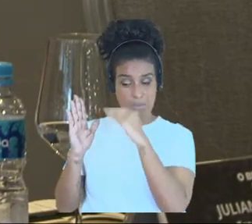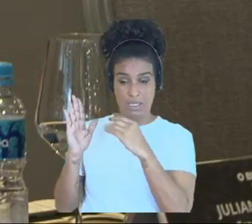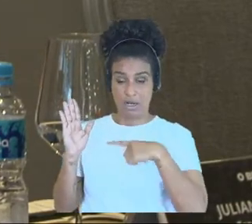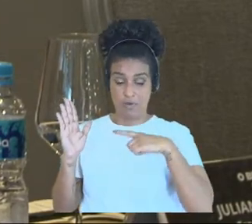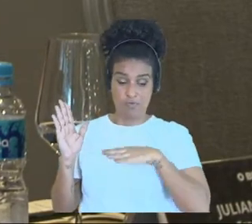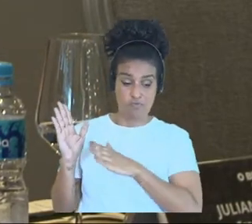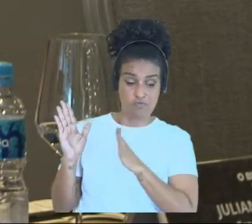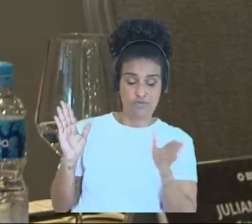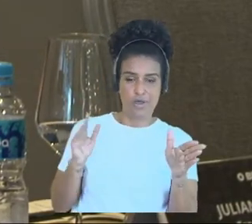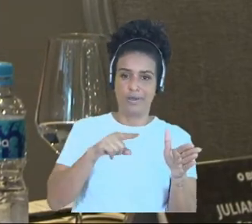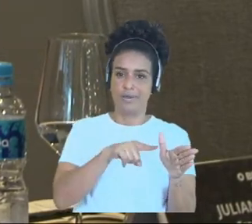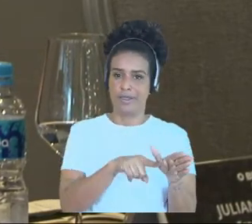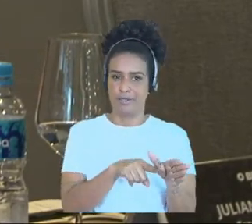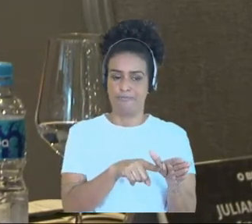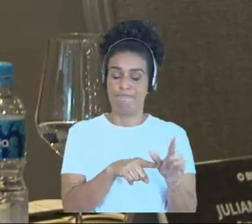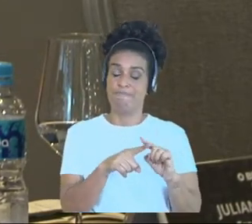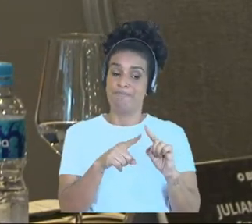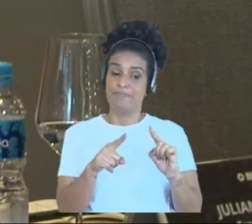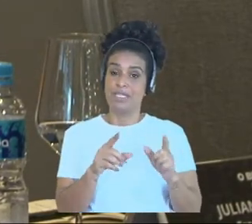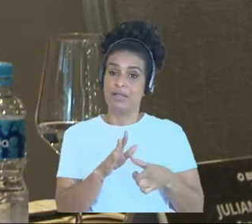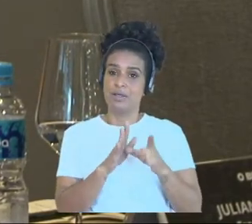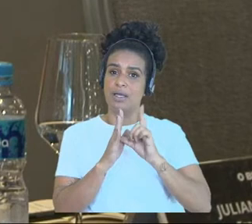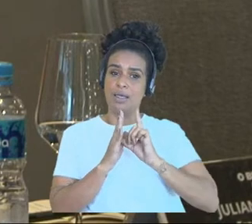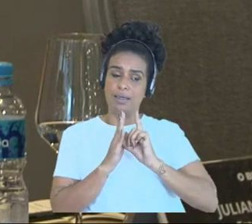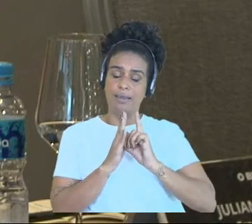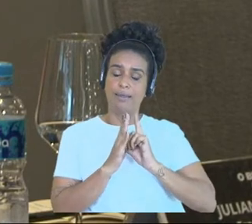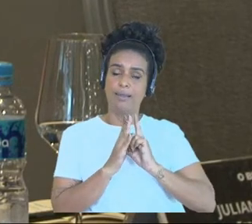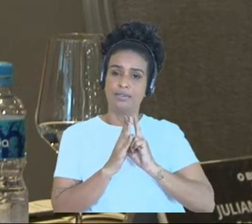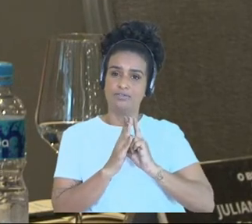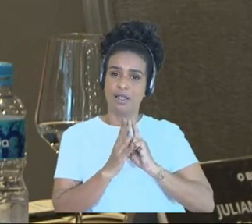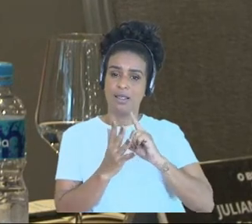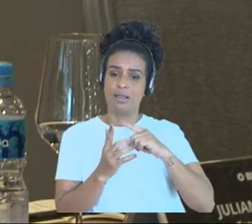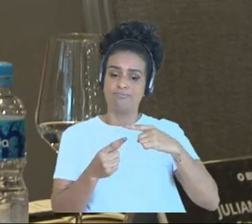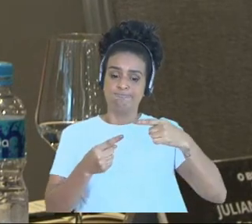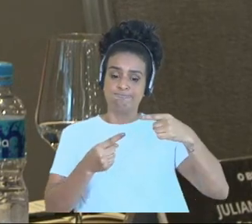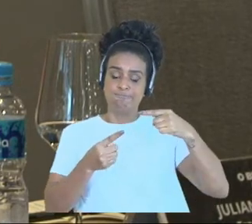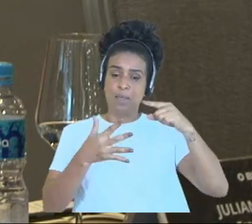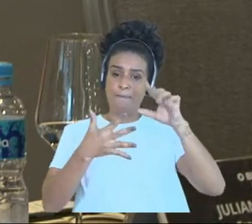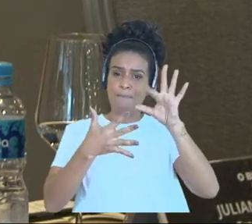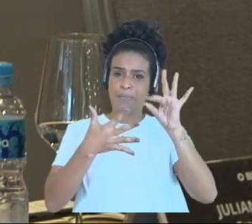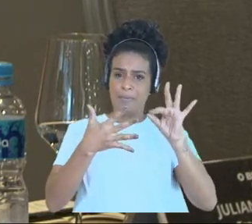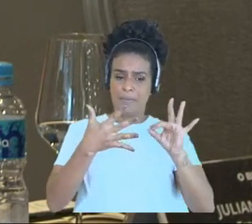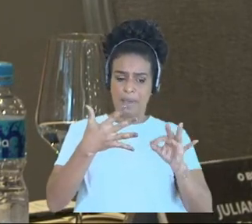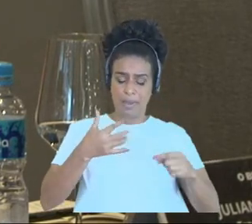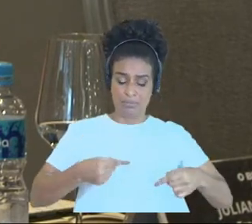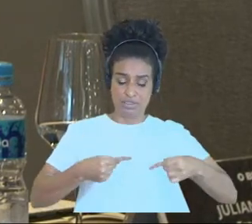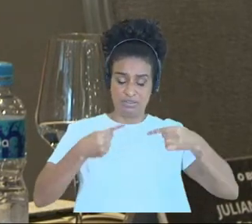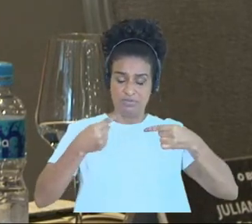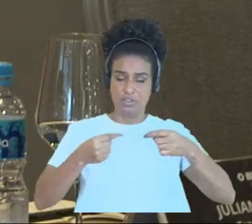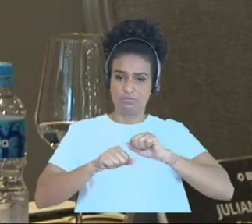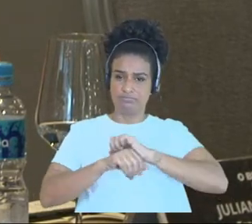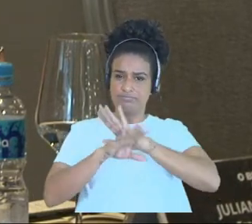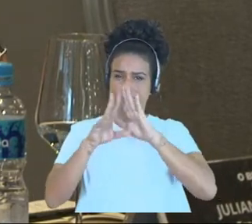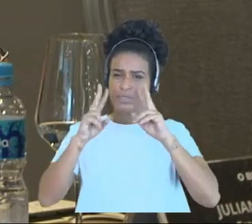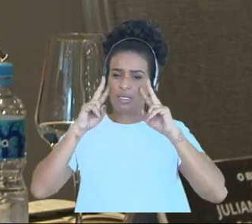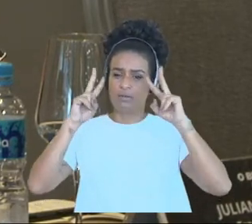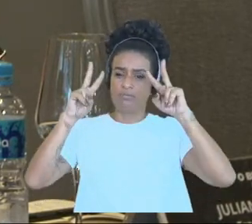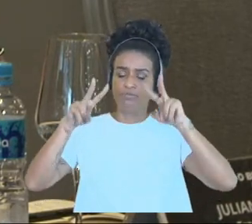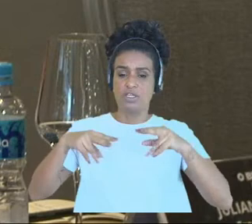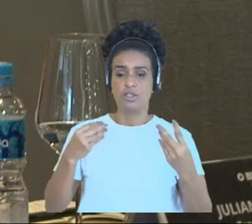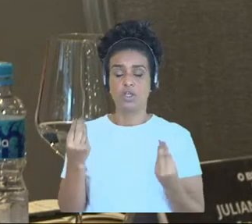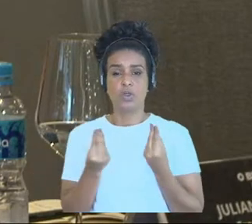do orçamento. Então, antes de falar destes desafios, eu acho que é importante a gente ter um diagnóstico um pouco mais claro da atual